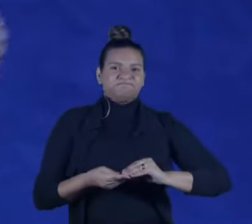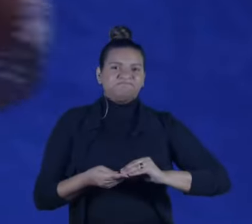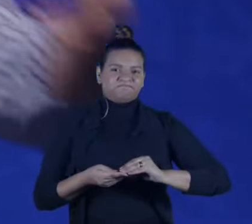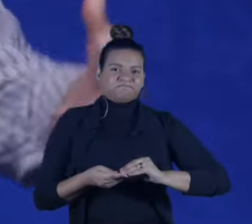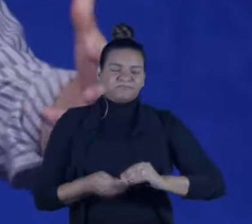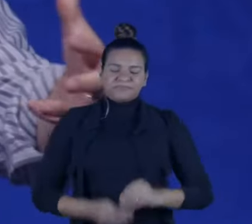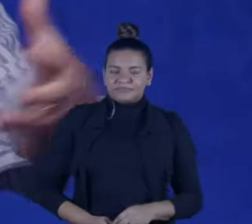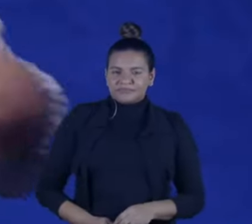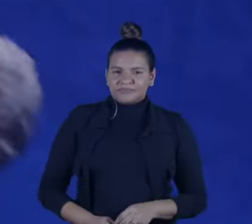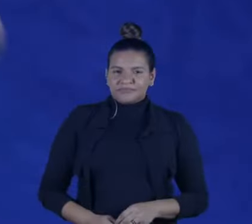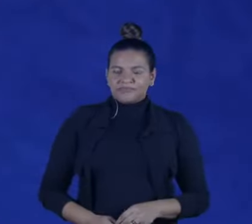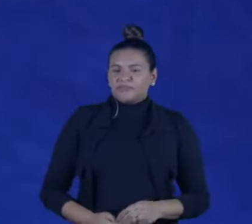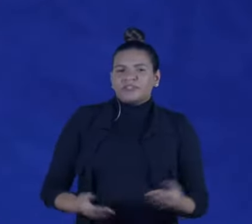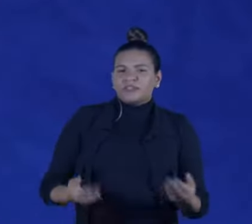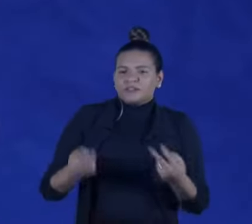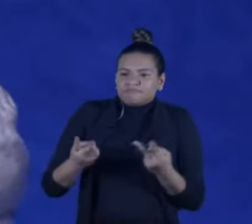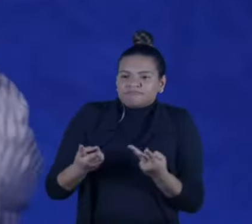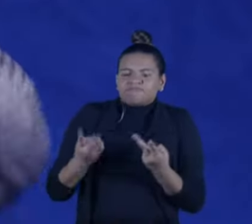a extensão